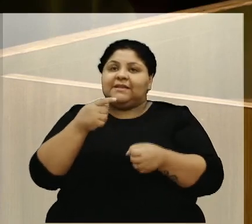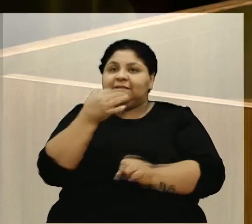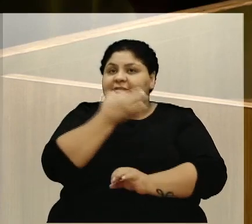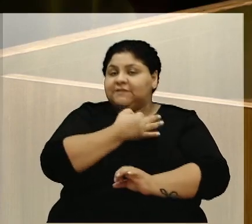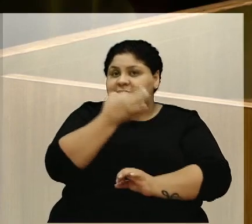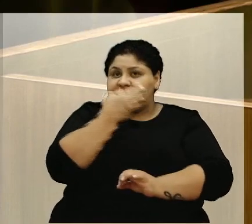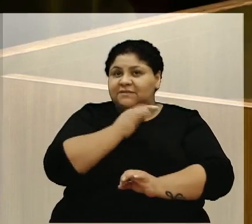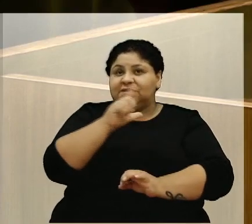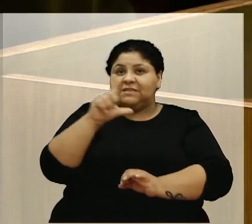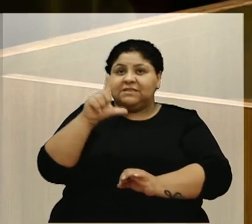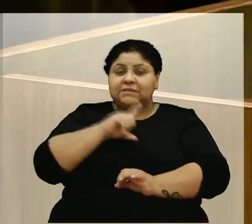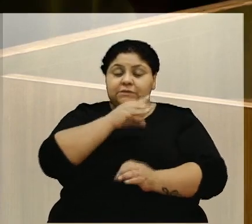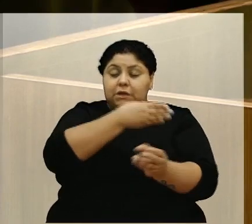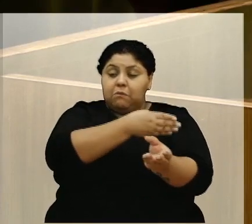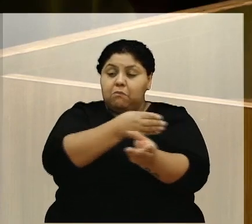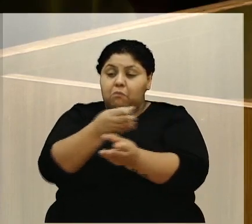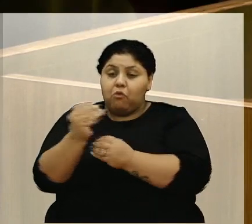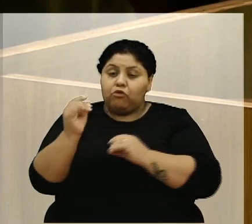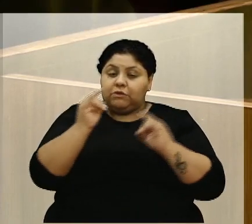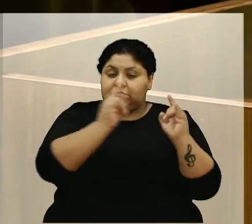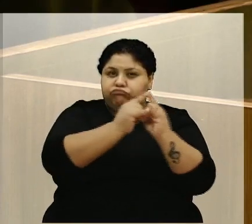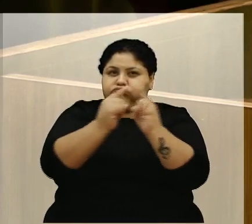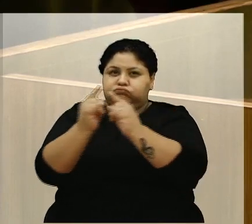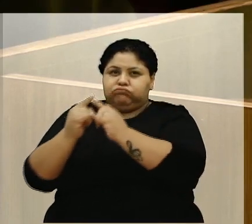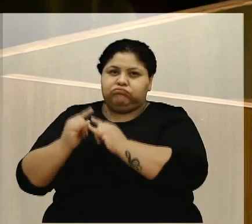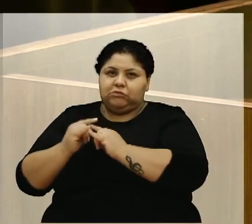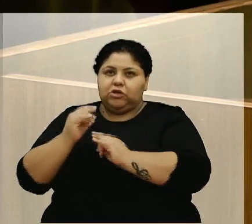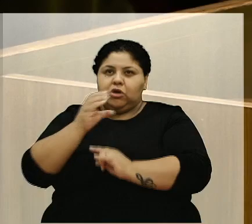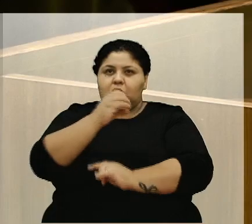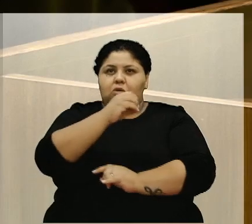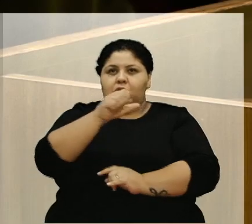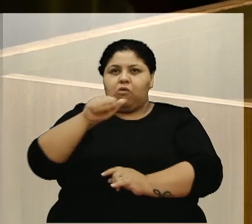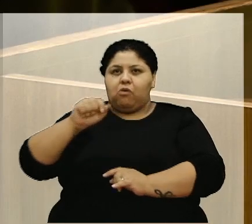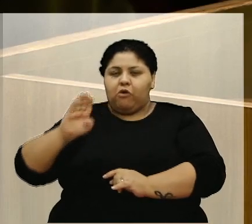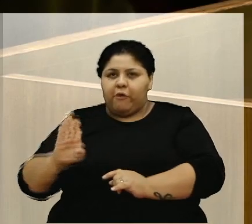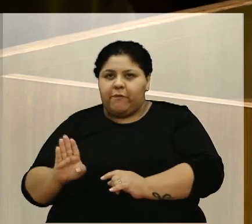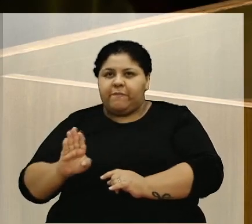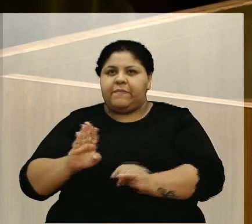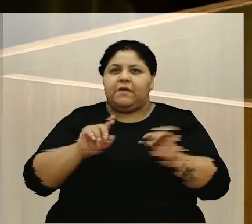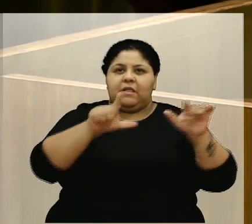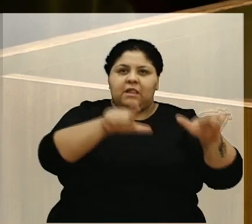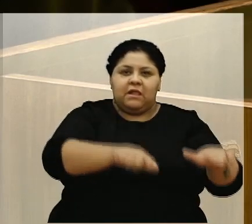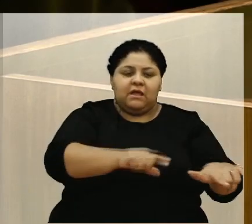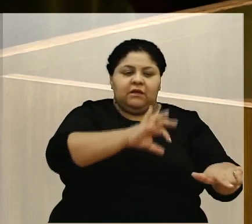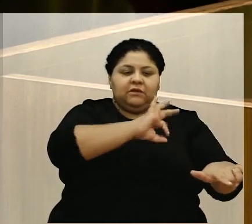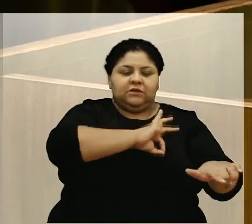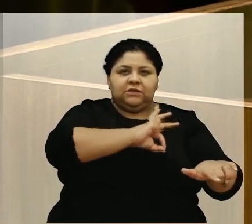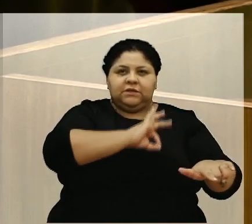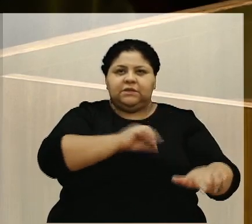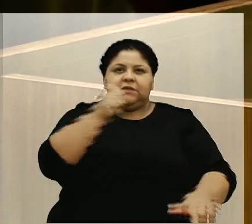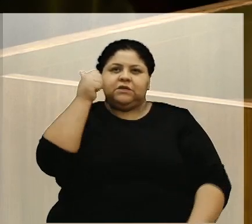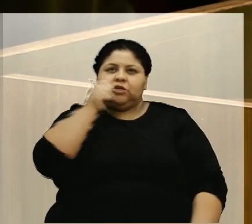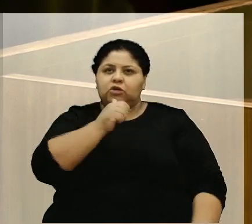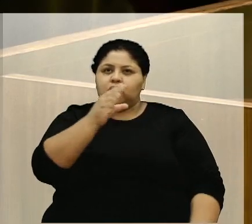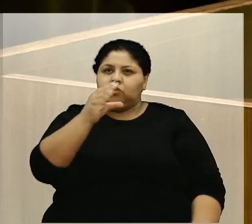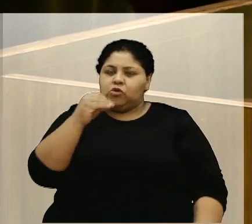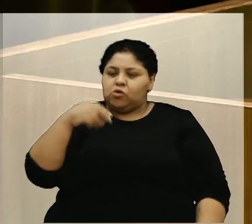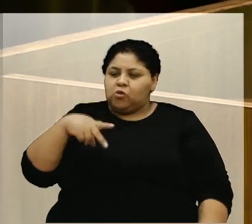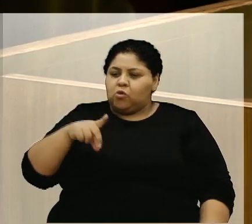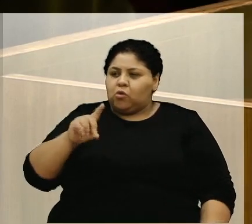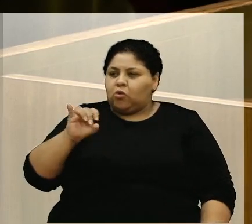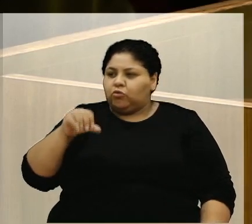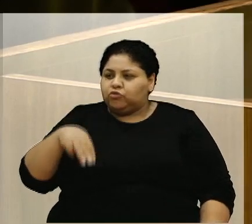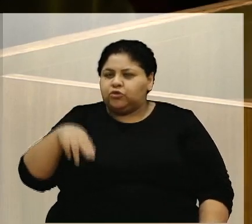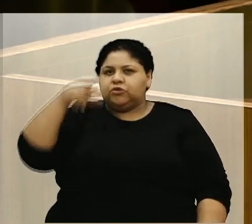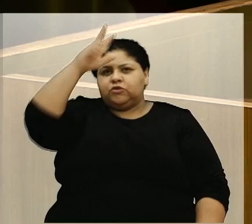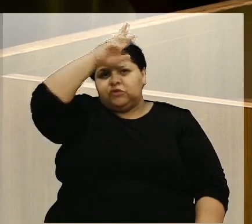inúmeras entidades, desde a OAB, a Delegacia da Mulher, o CONDIM, a Prefeitura,